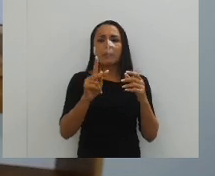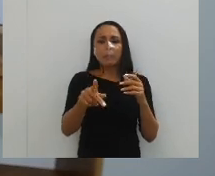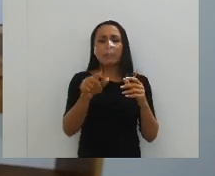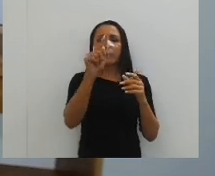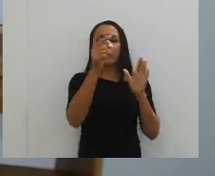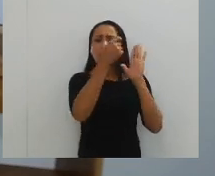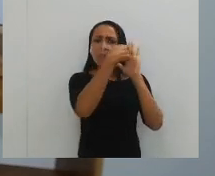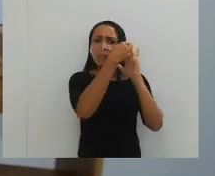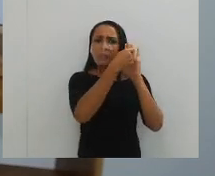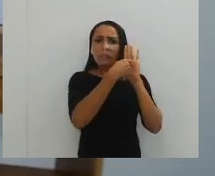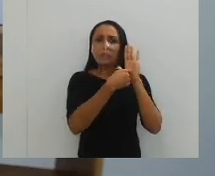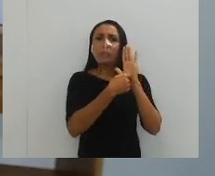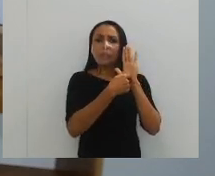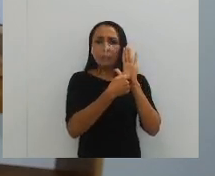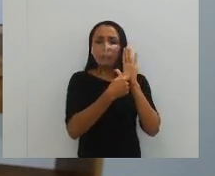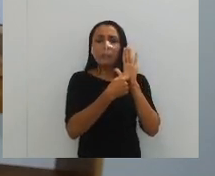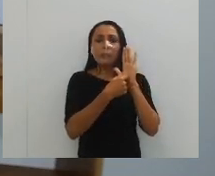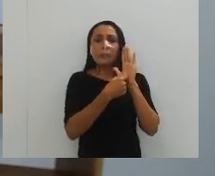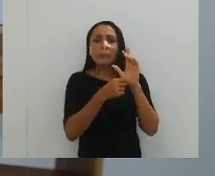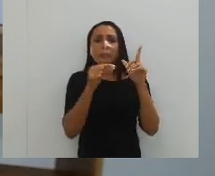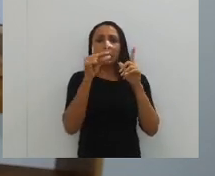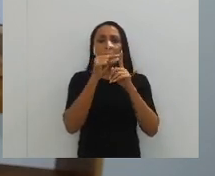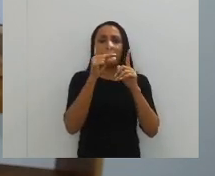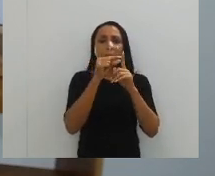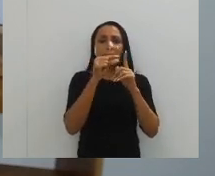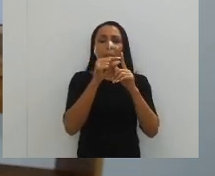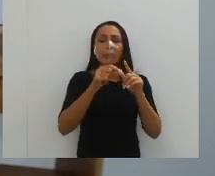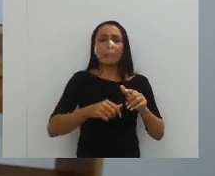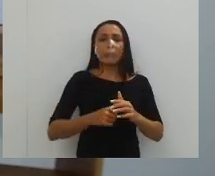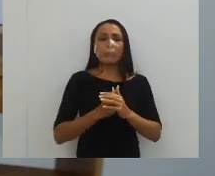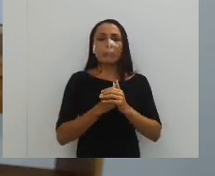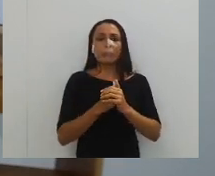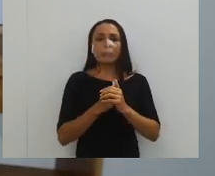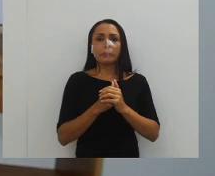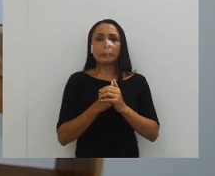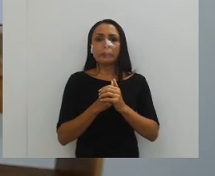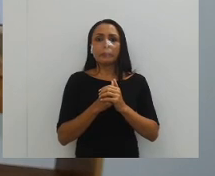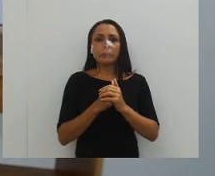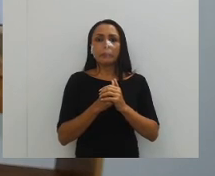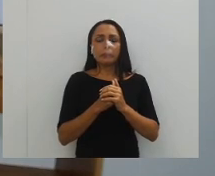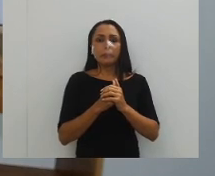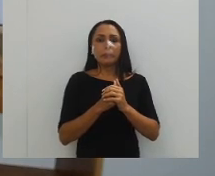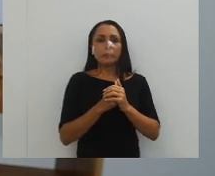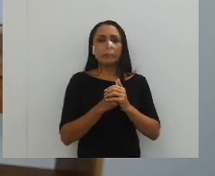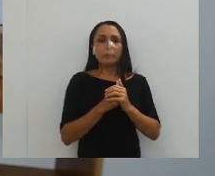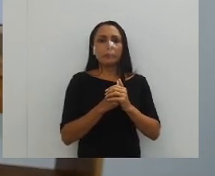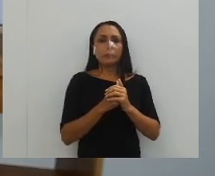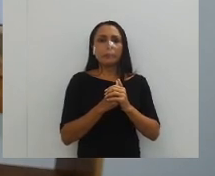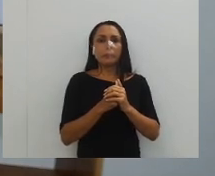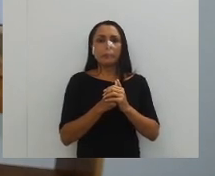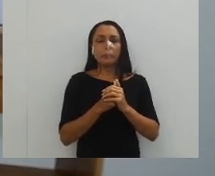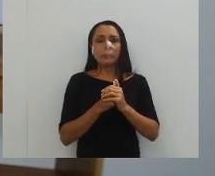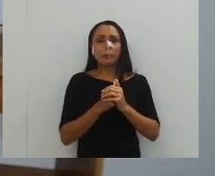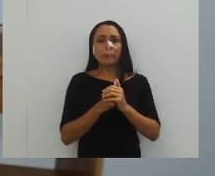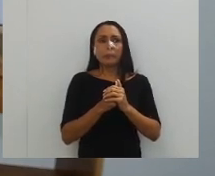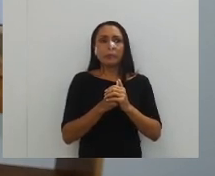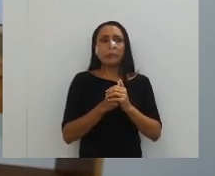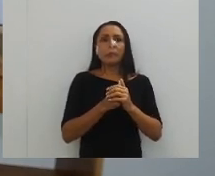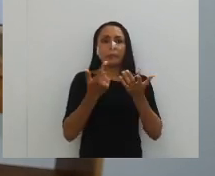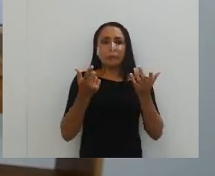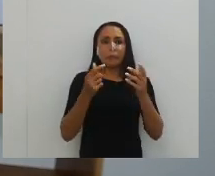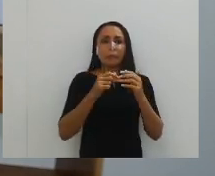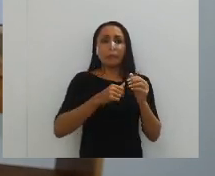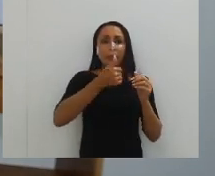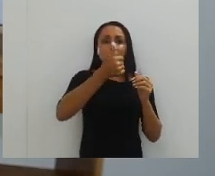que corresponde ao gênero, ou seja, a palavra genérica, você vai dizer que a inicial, ela tem que ser